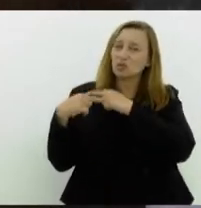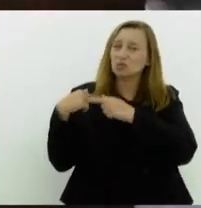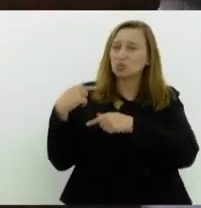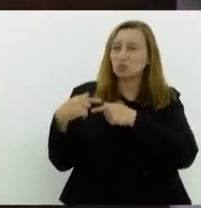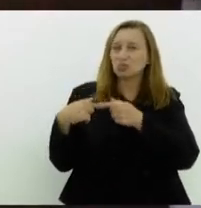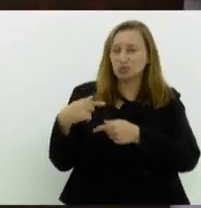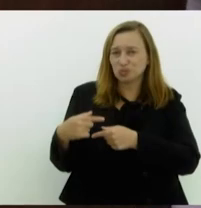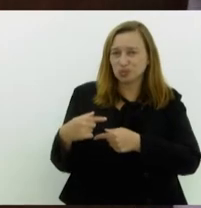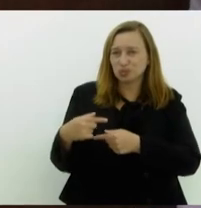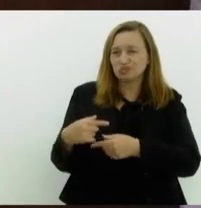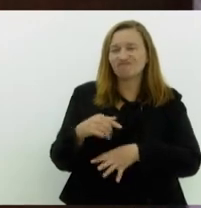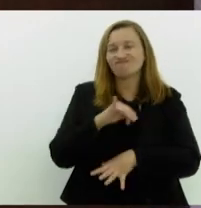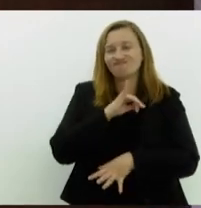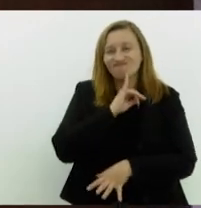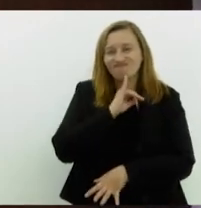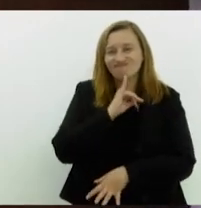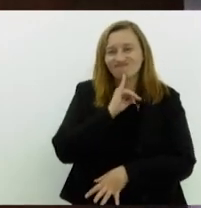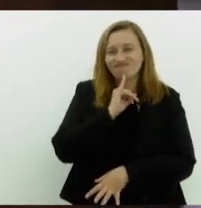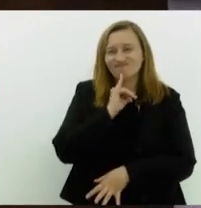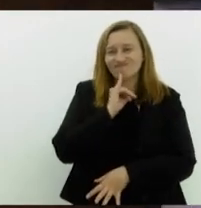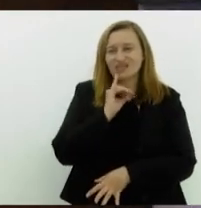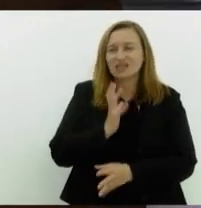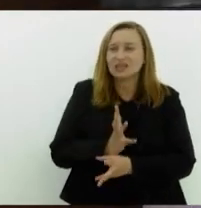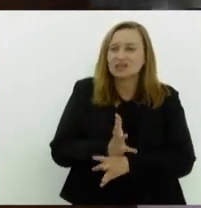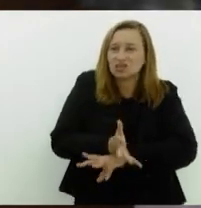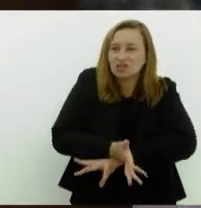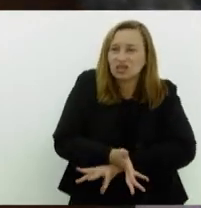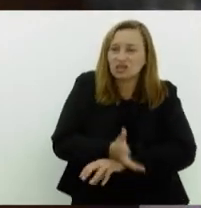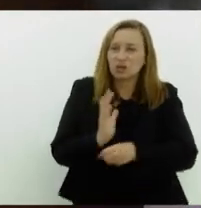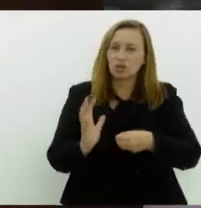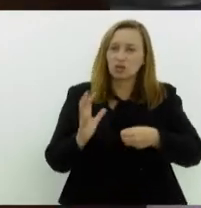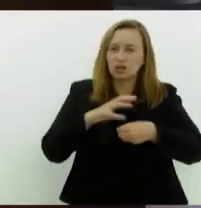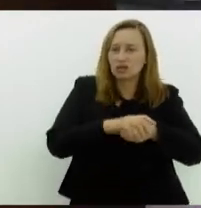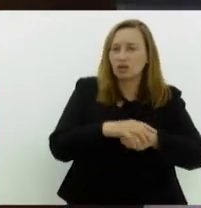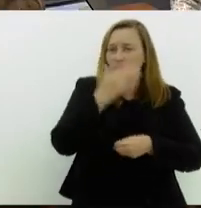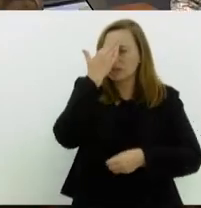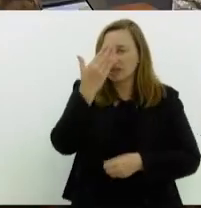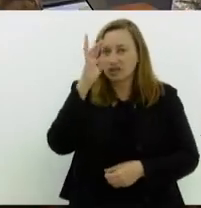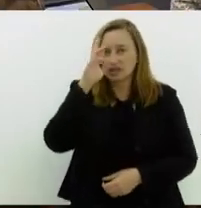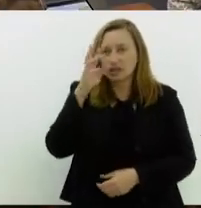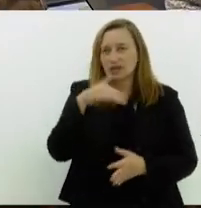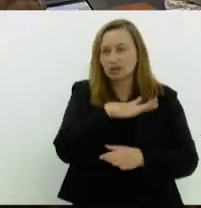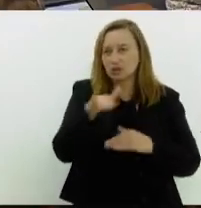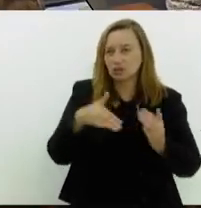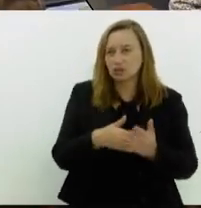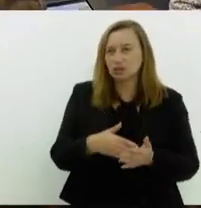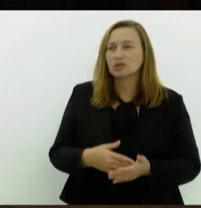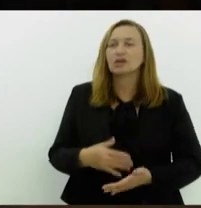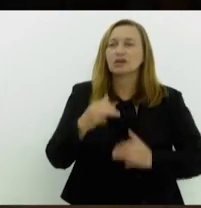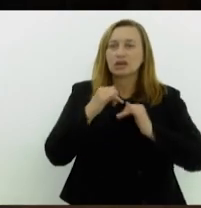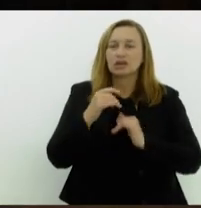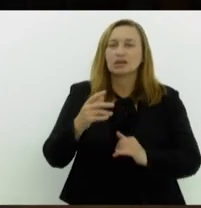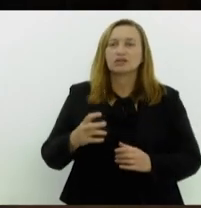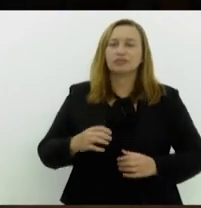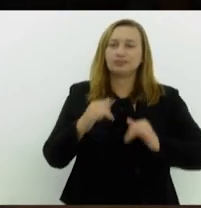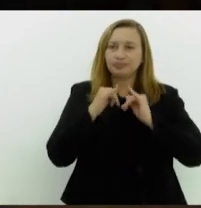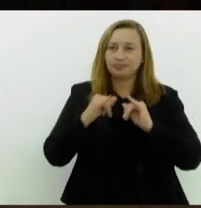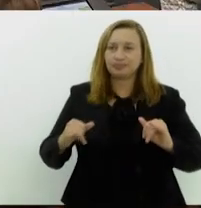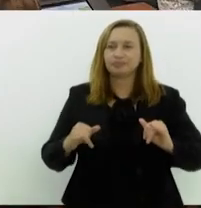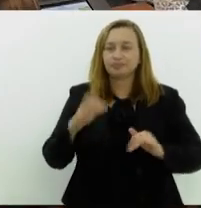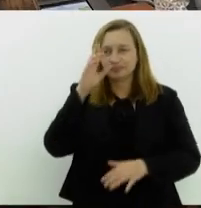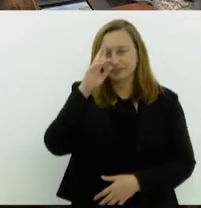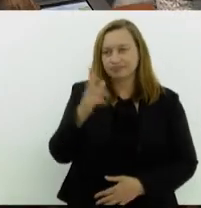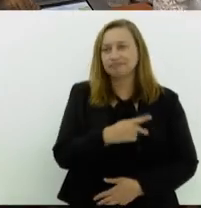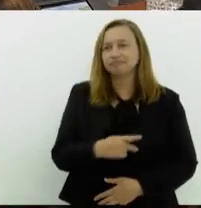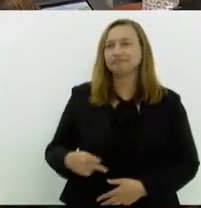infame, infame do escravismo colonial. Obrigado a todos. Para declarar, obrigado, declaração, presidente. De voto.